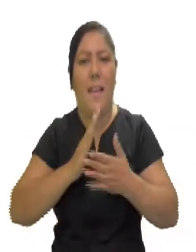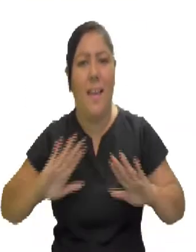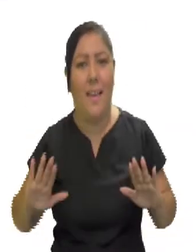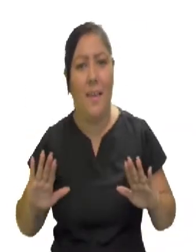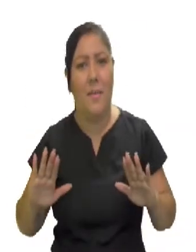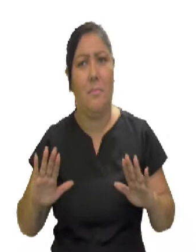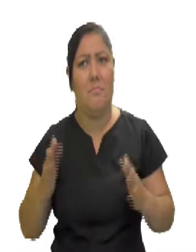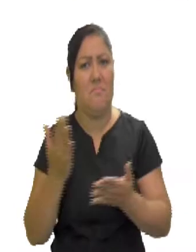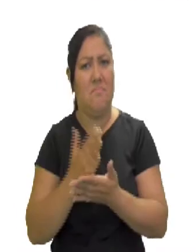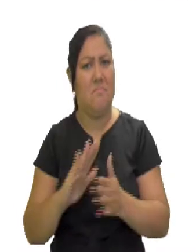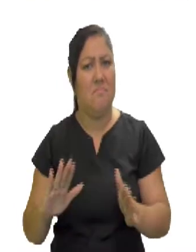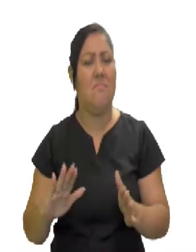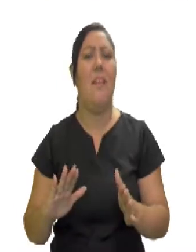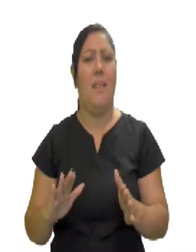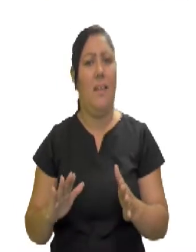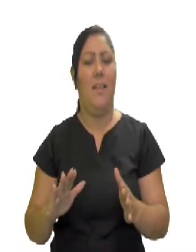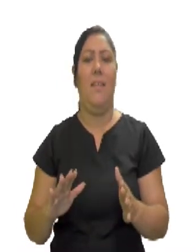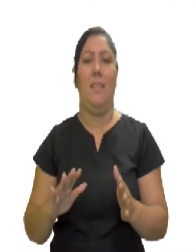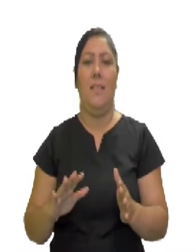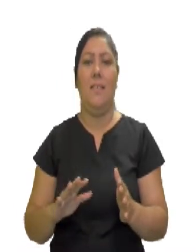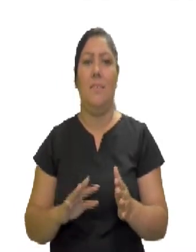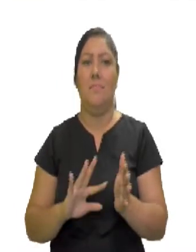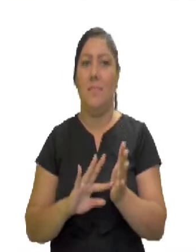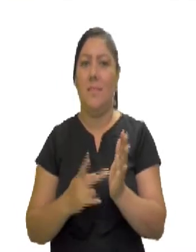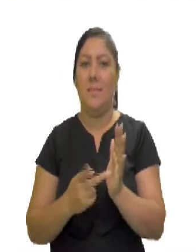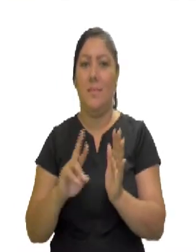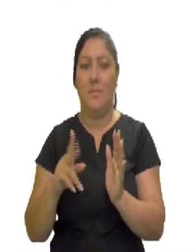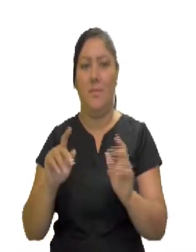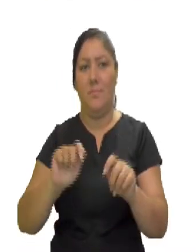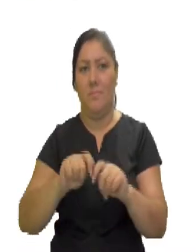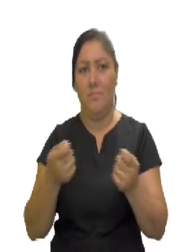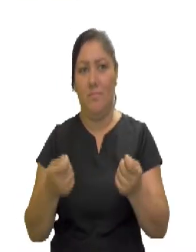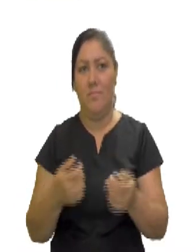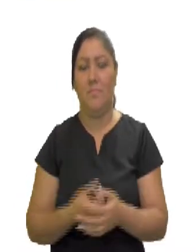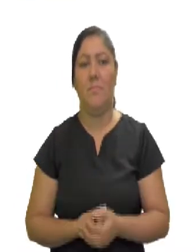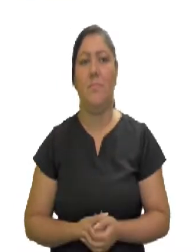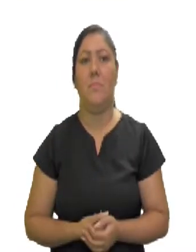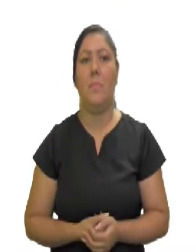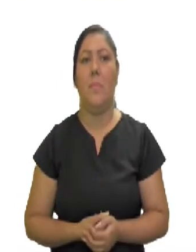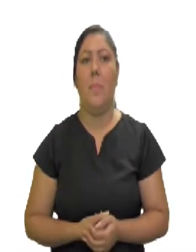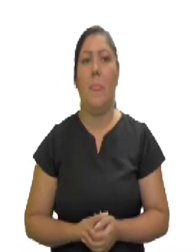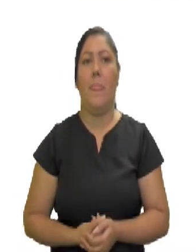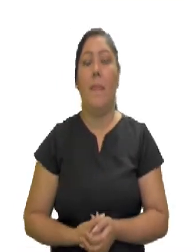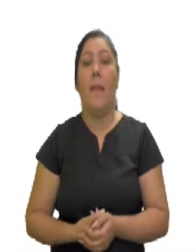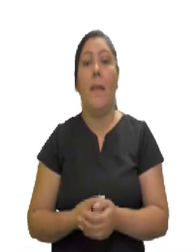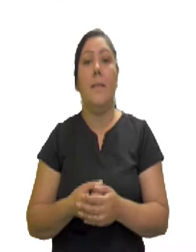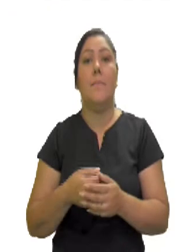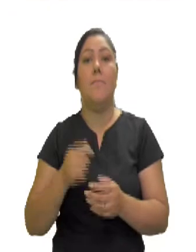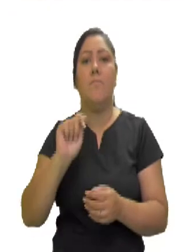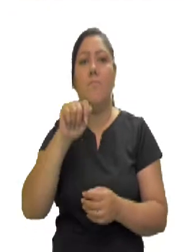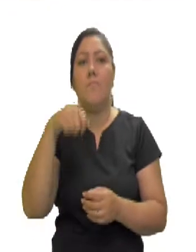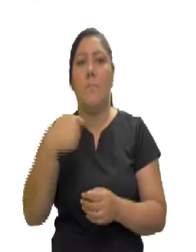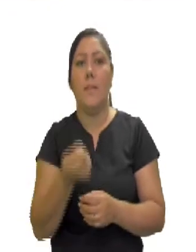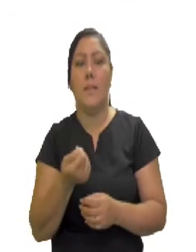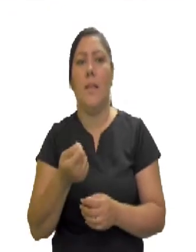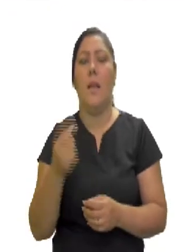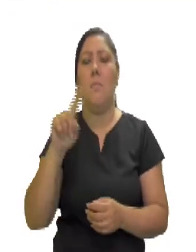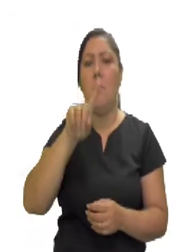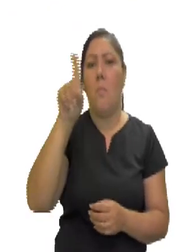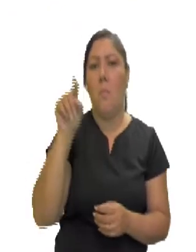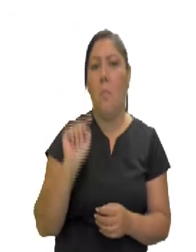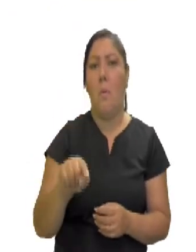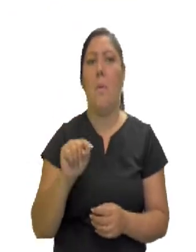Sinais de pontuação. Ponto de interrogação, 2 pontos, travessão,